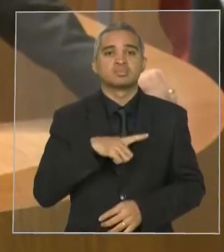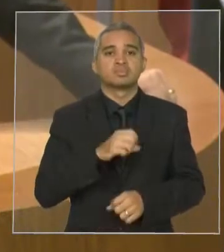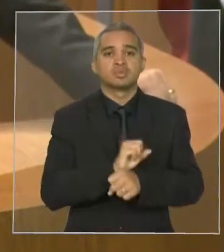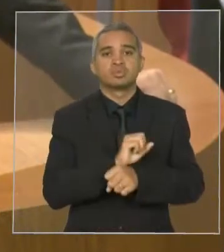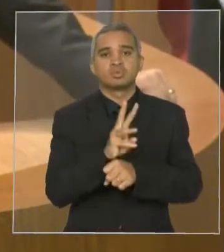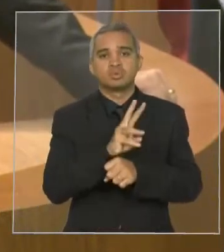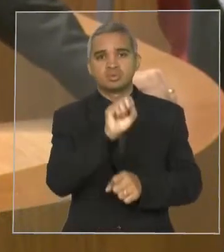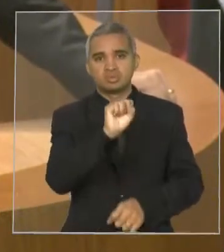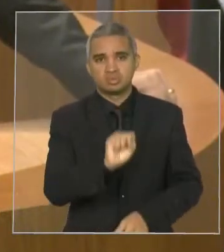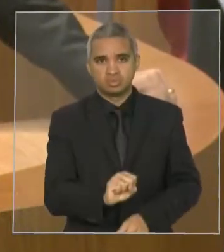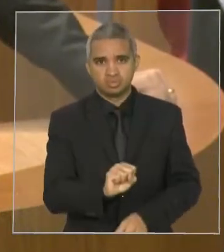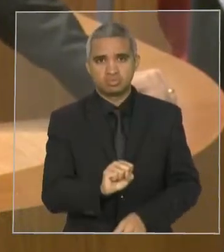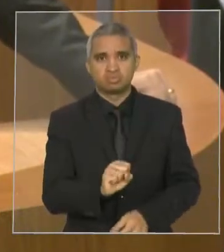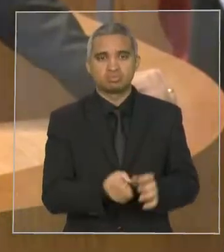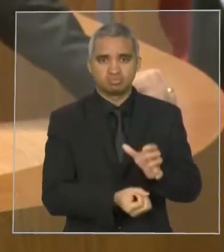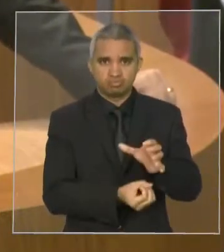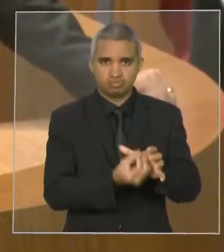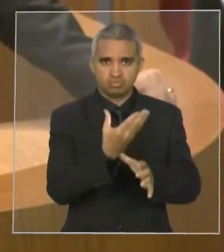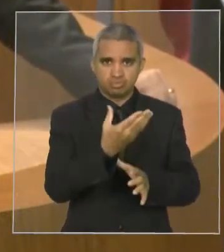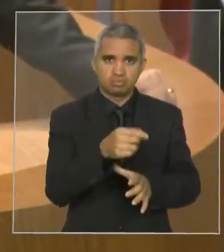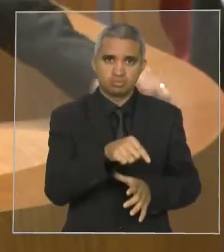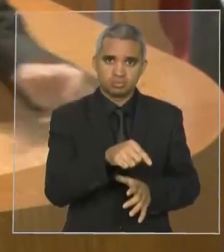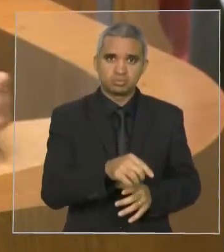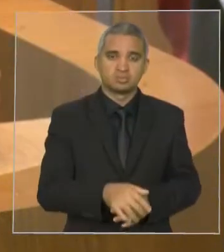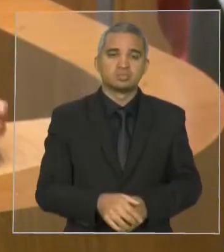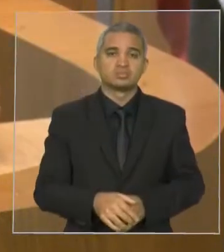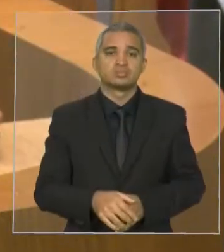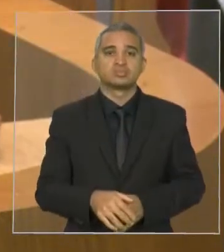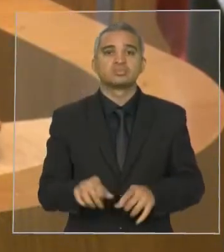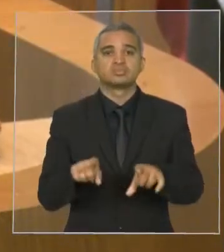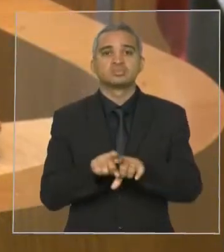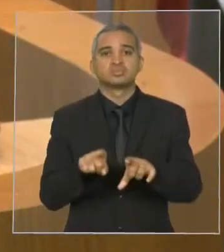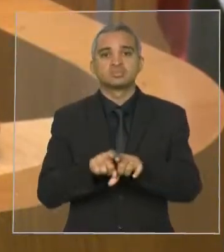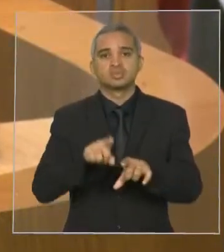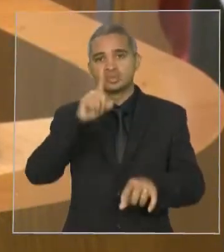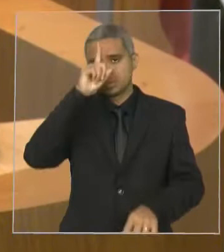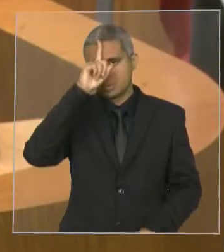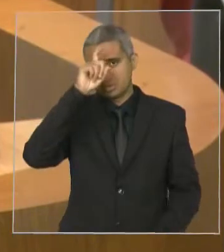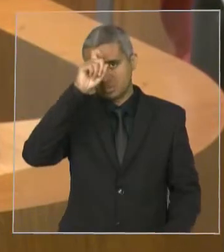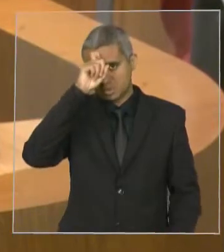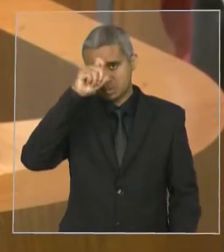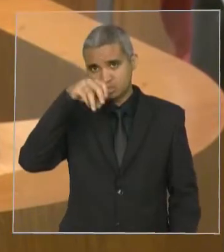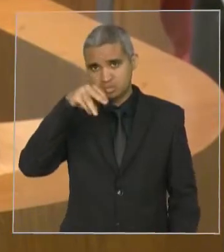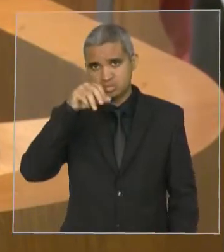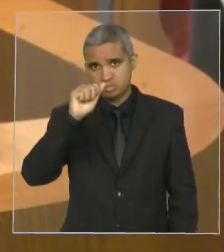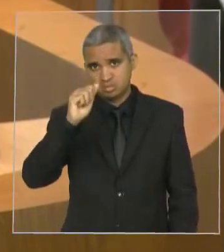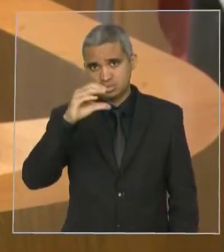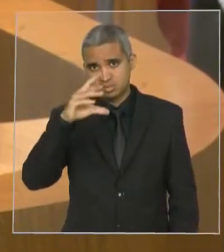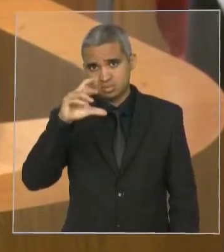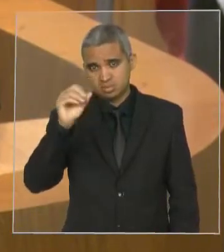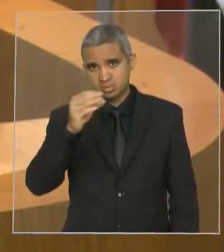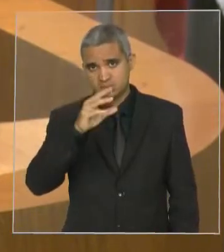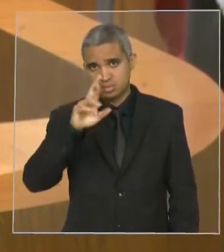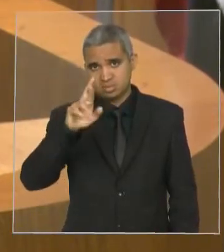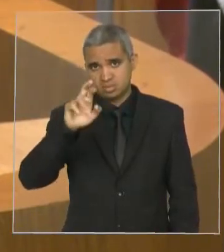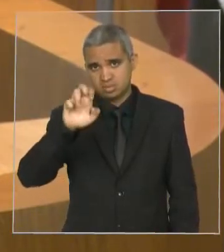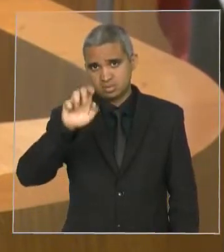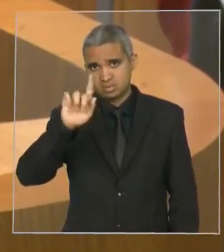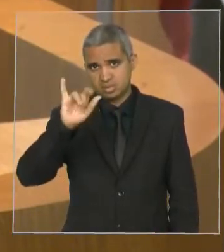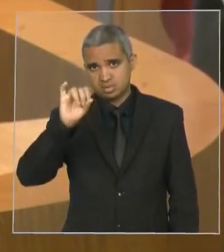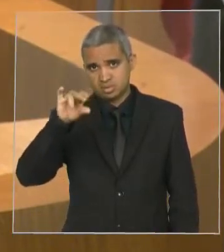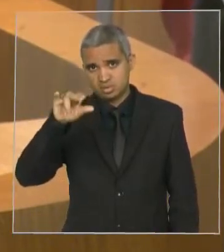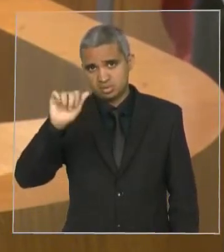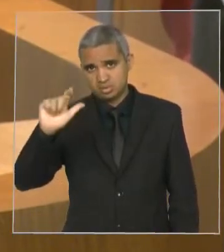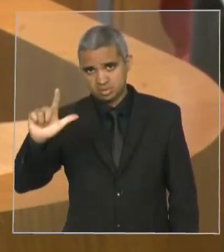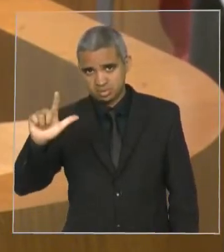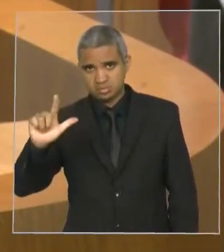de desenvolvimento do outro lado o hospital macro regional que o mais difícil não era construir